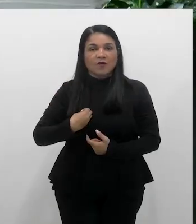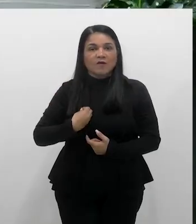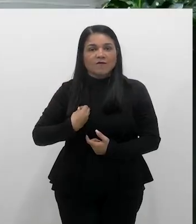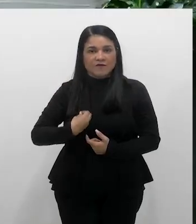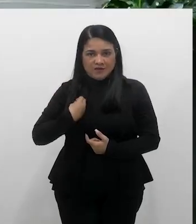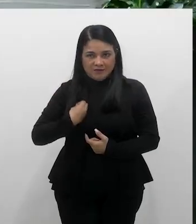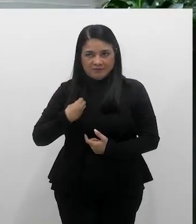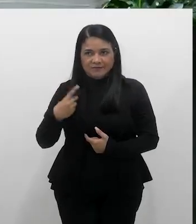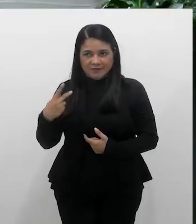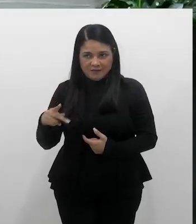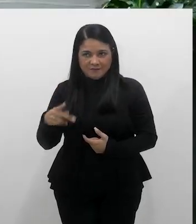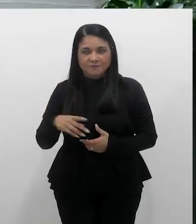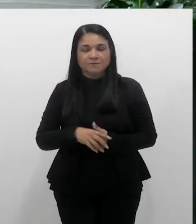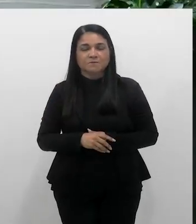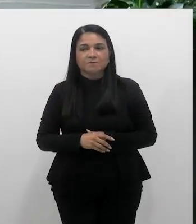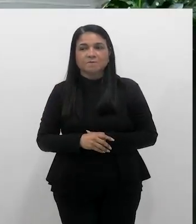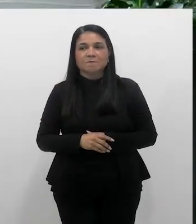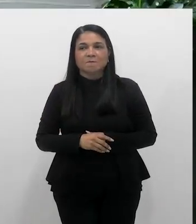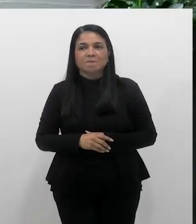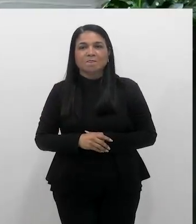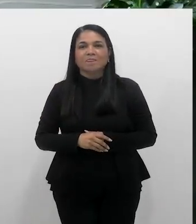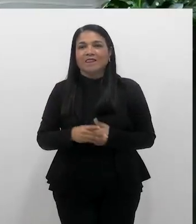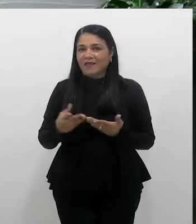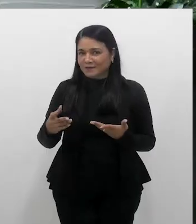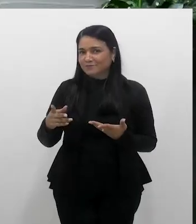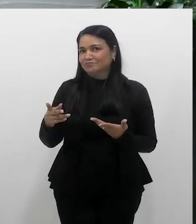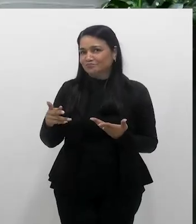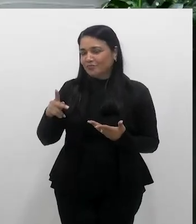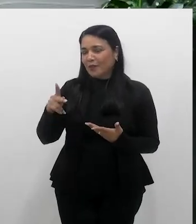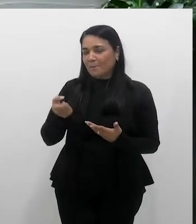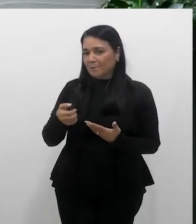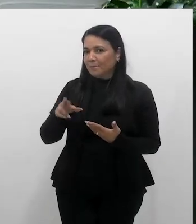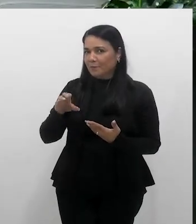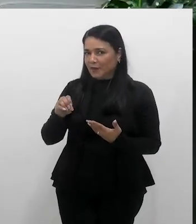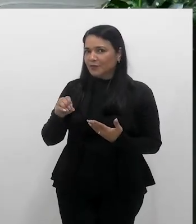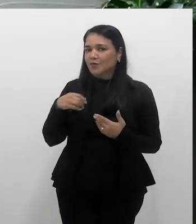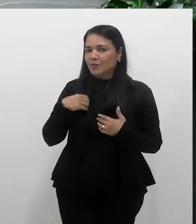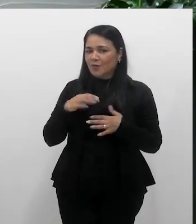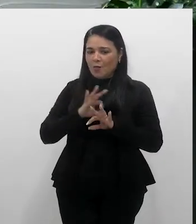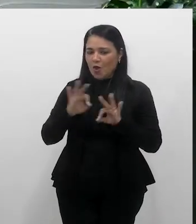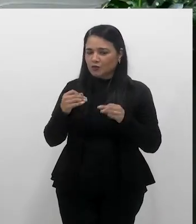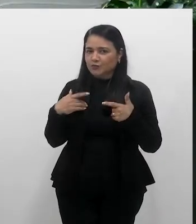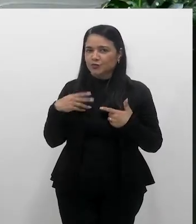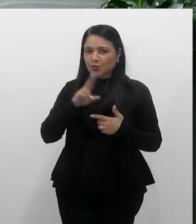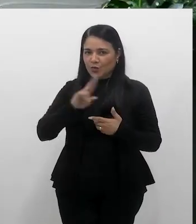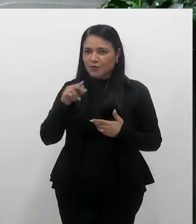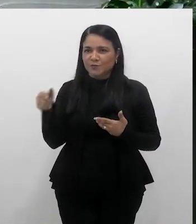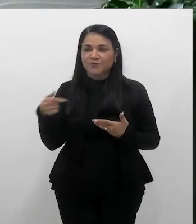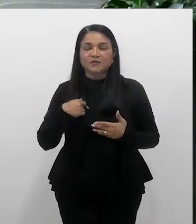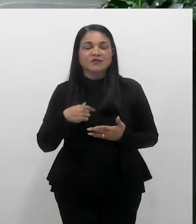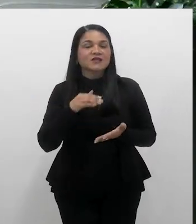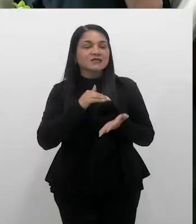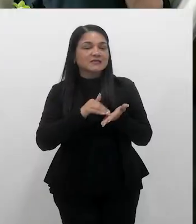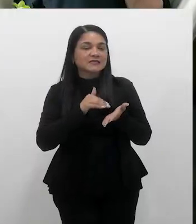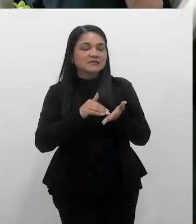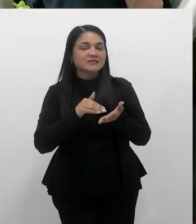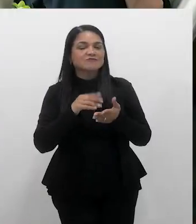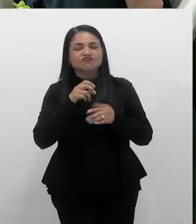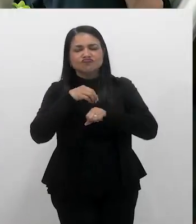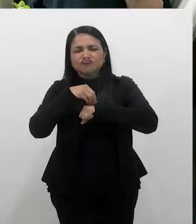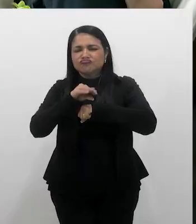um trabalho fenomenal. E o Kozovski é um nome de referência. Secretária. Minha